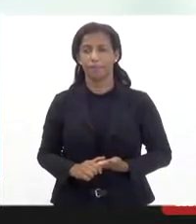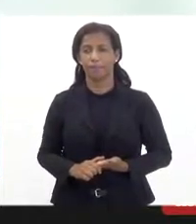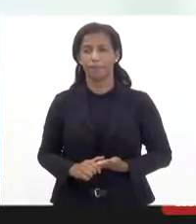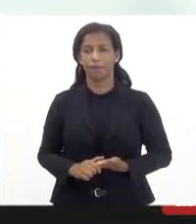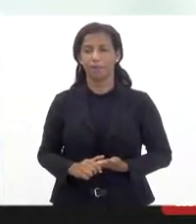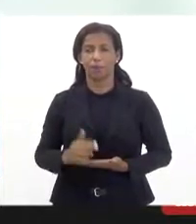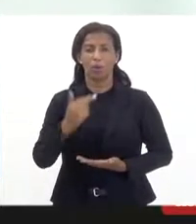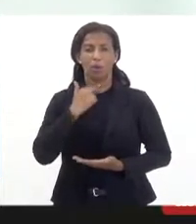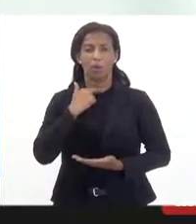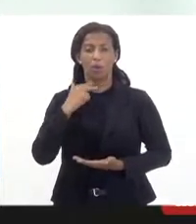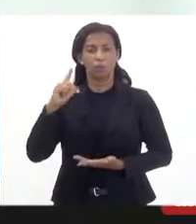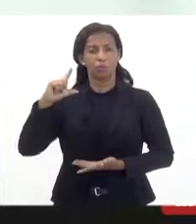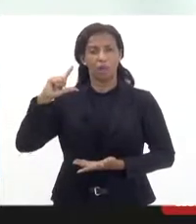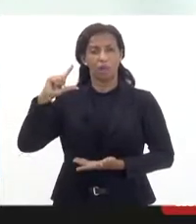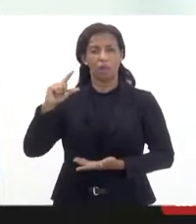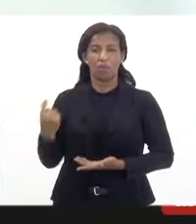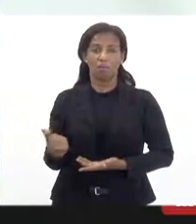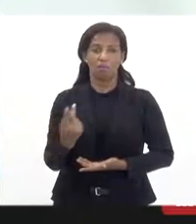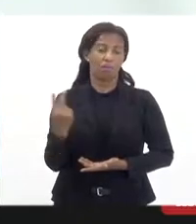Não